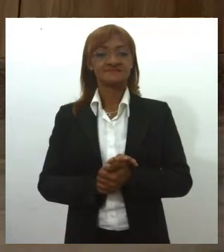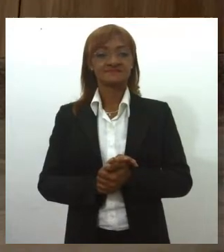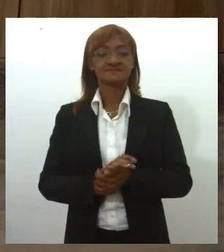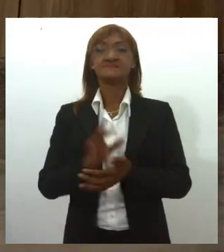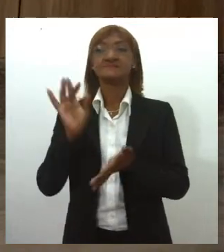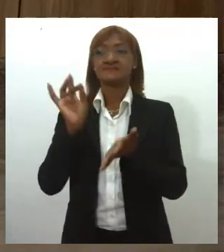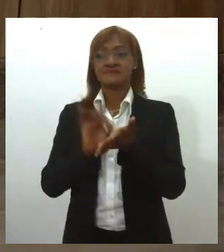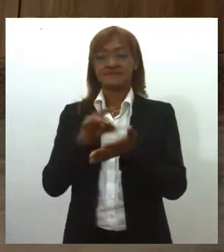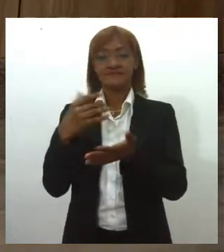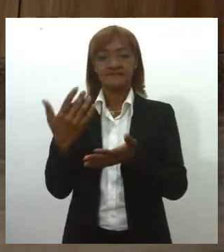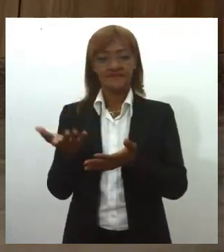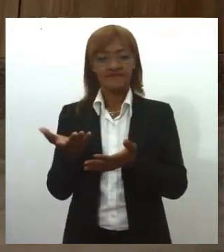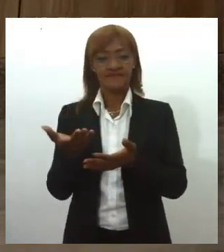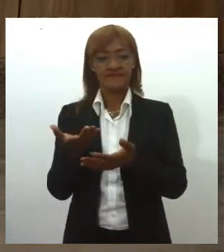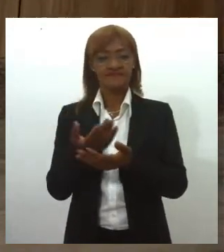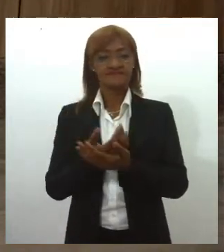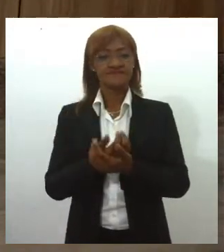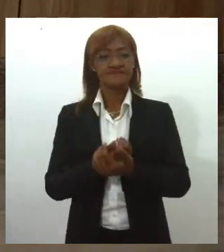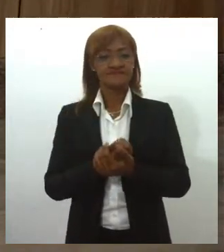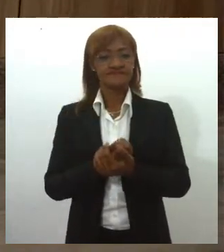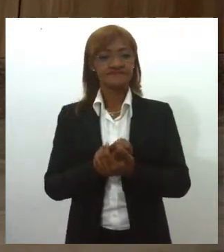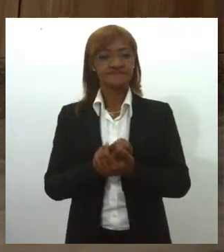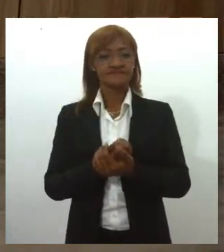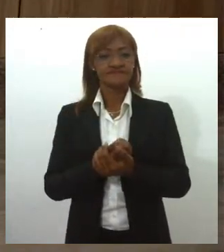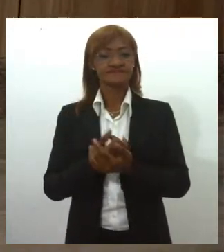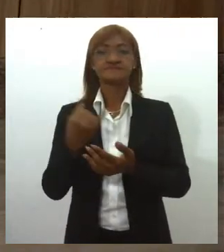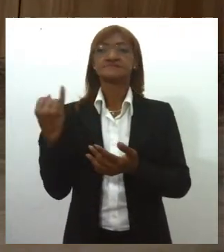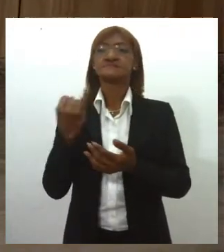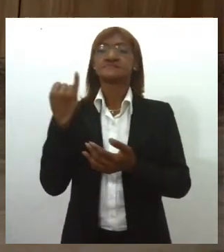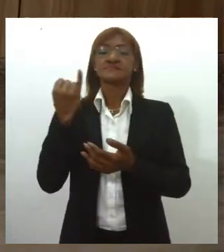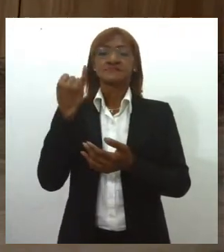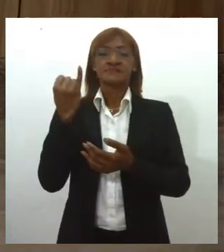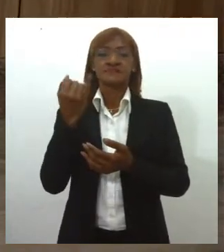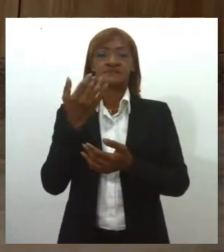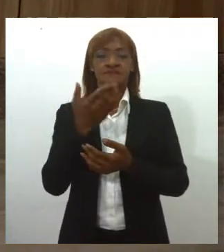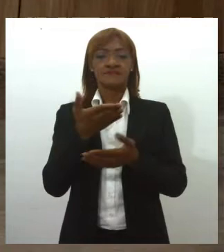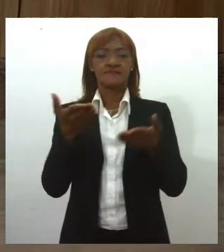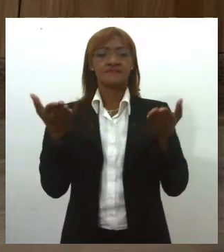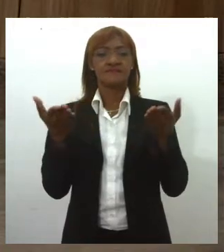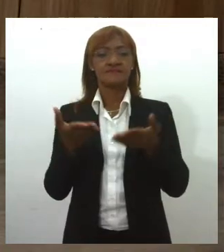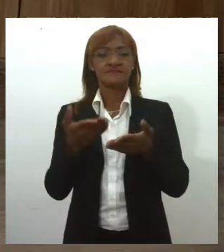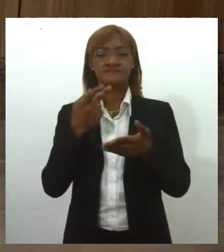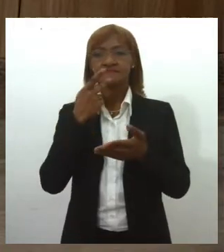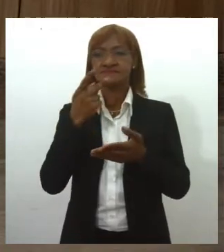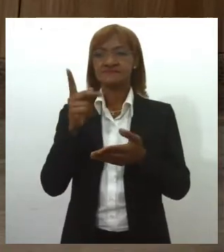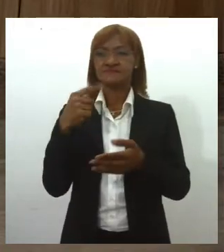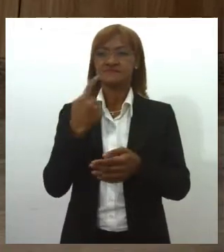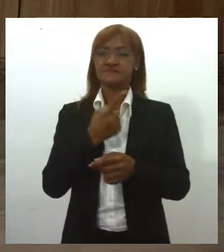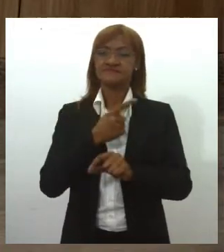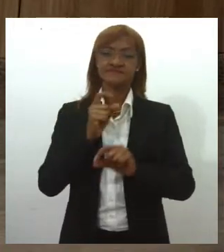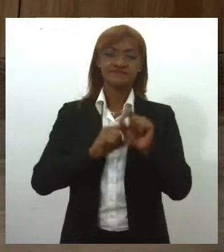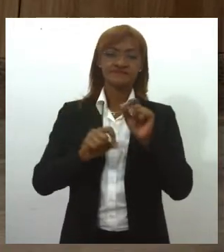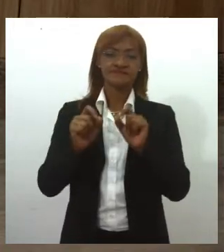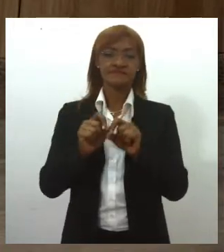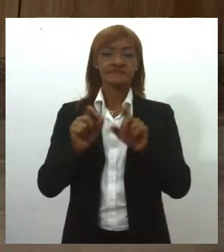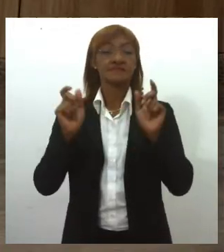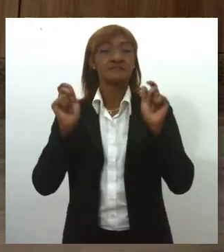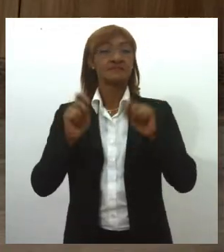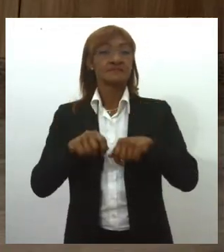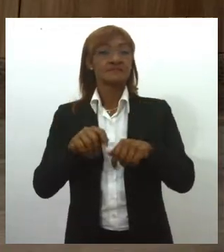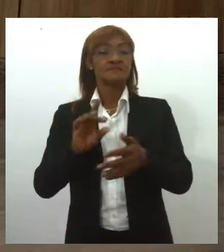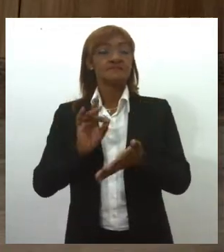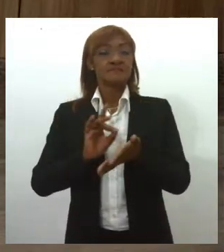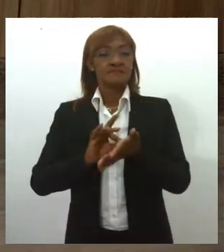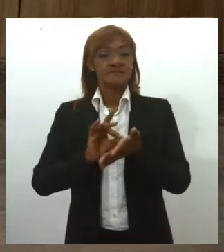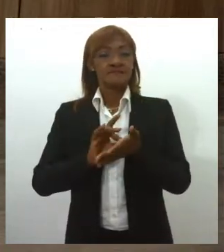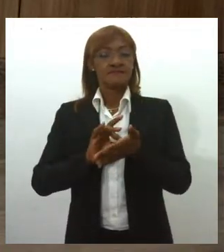fazer se entender, né? E é importante que essa fala do Dr. Renan, né? Essa provocação da gente e a fala dele, para que se busque levar essa criança,